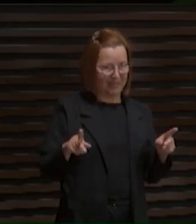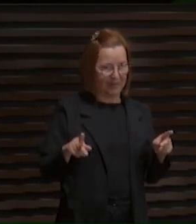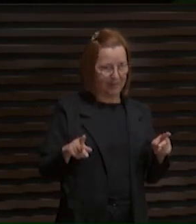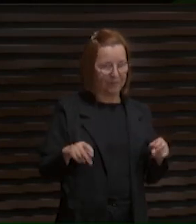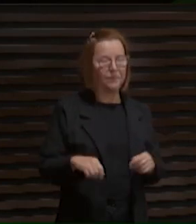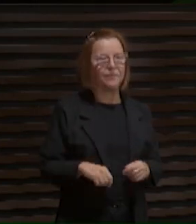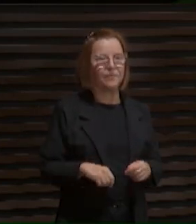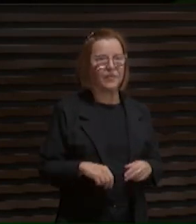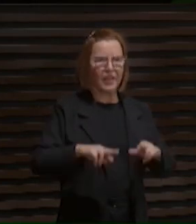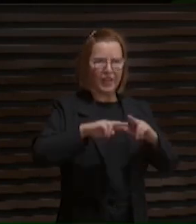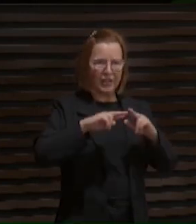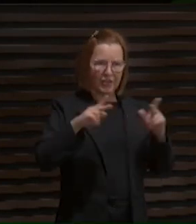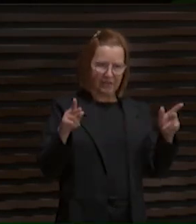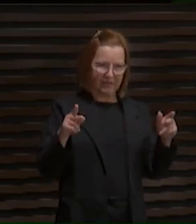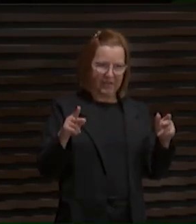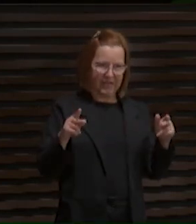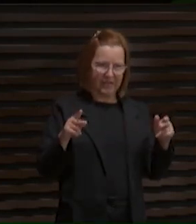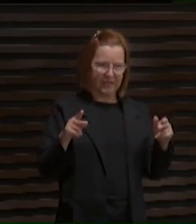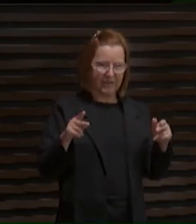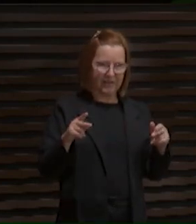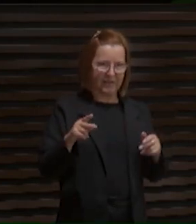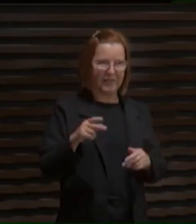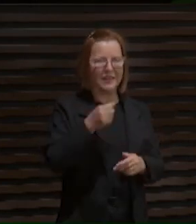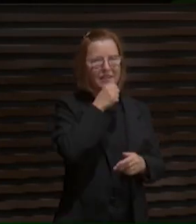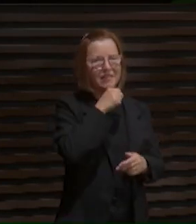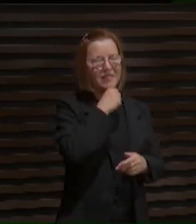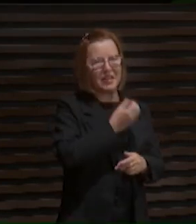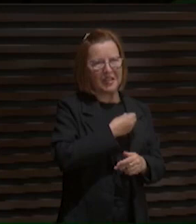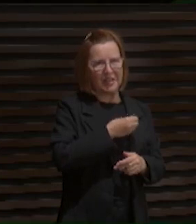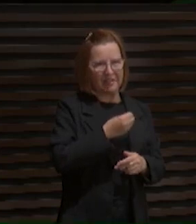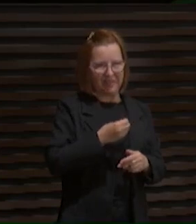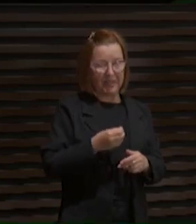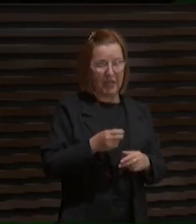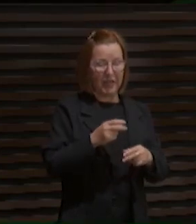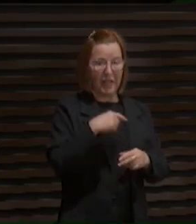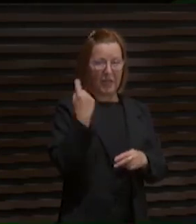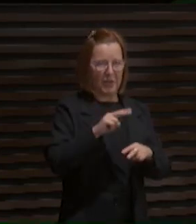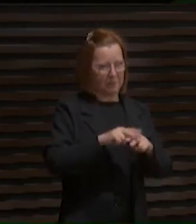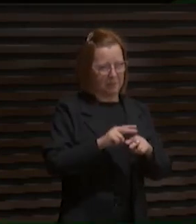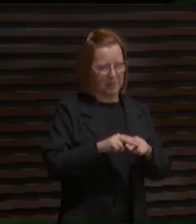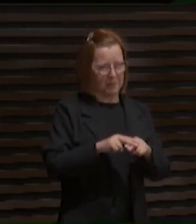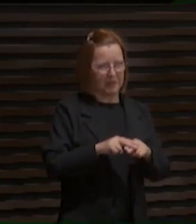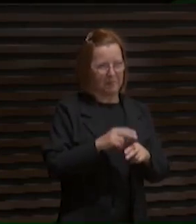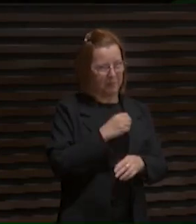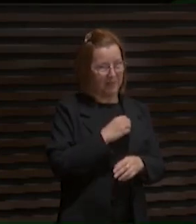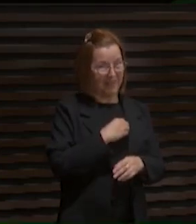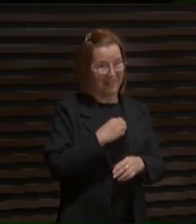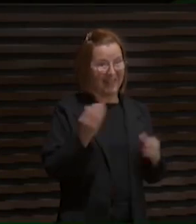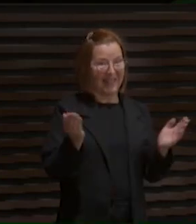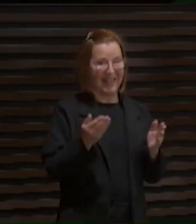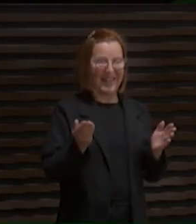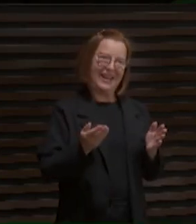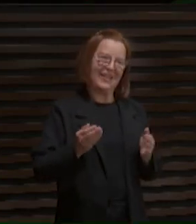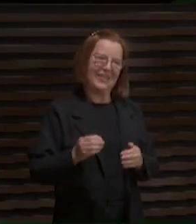prisioneiros, Deus conquista a nossa vontade de forma que agora nós queremos servi-lo.